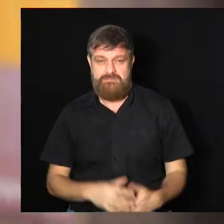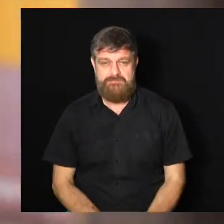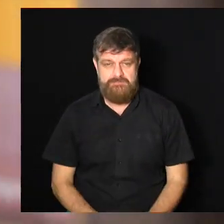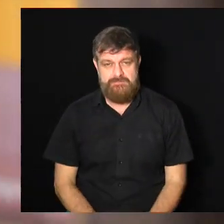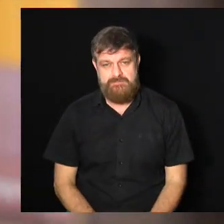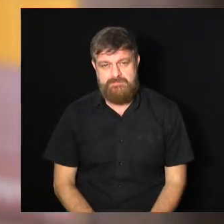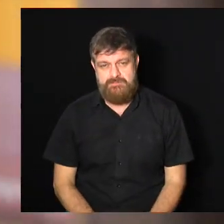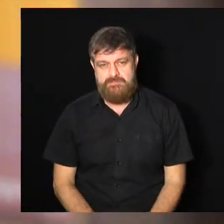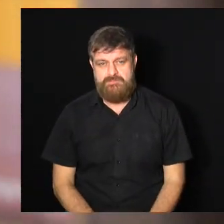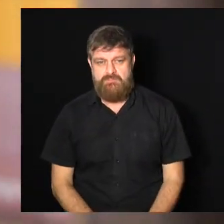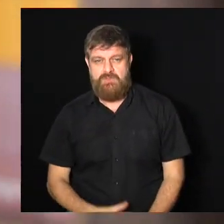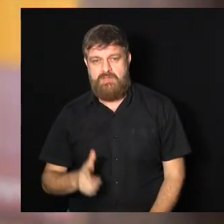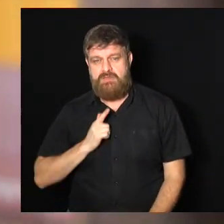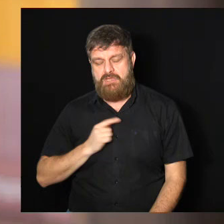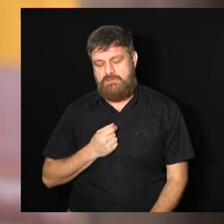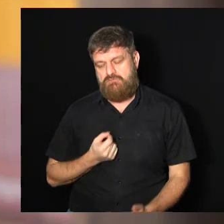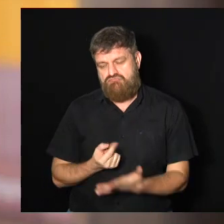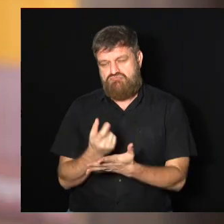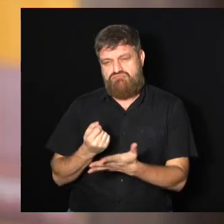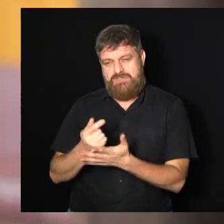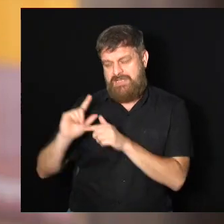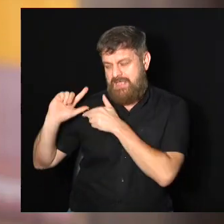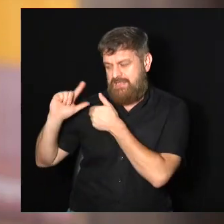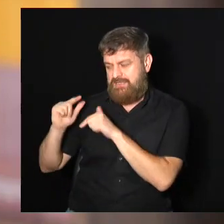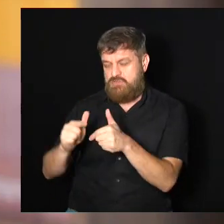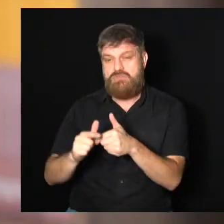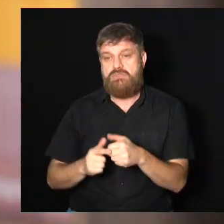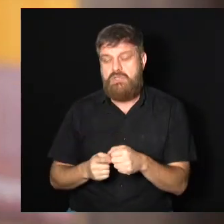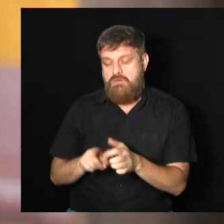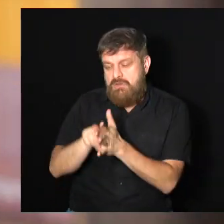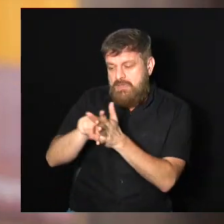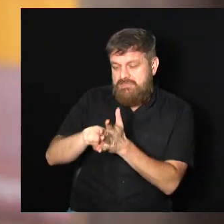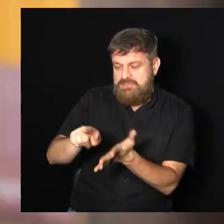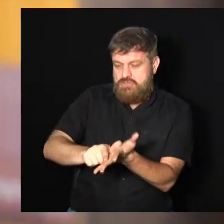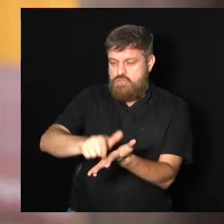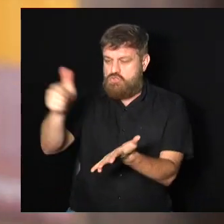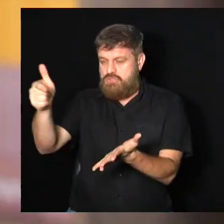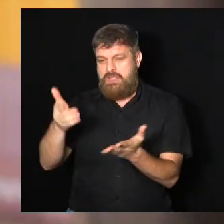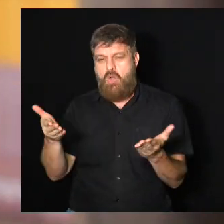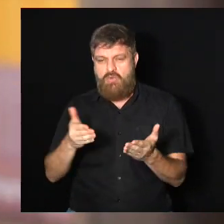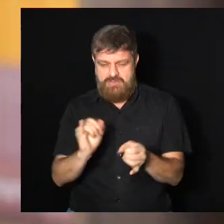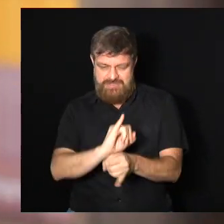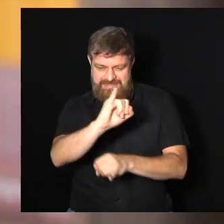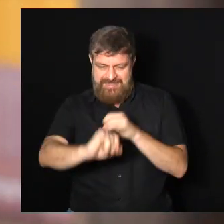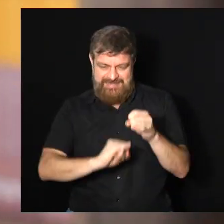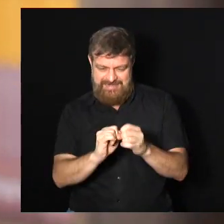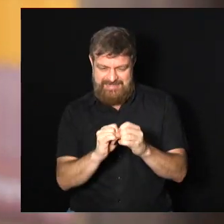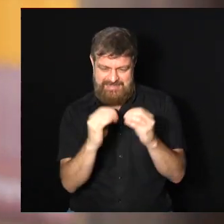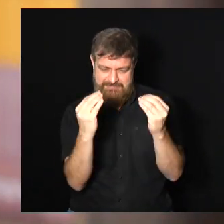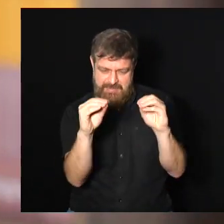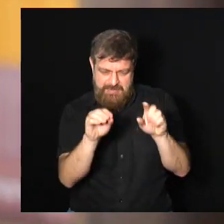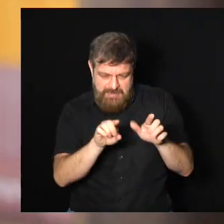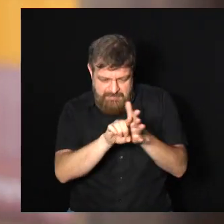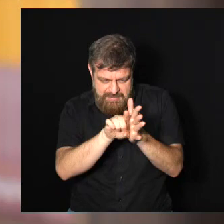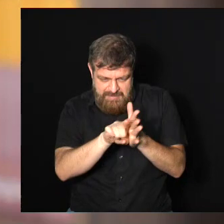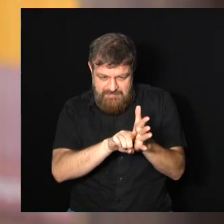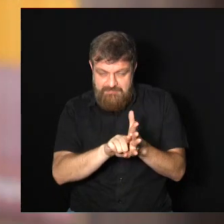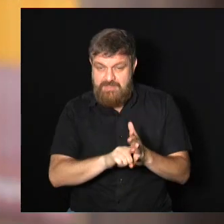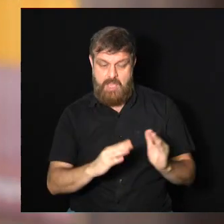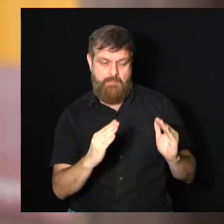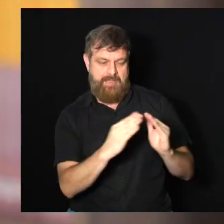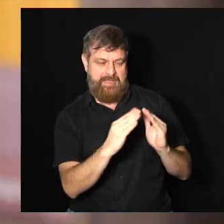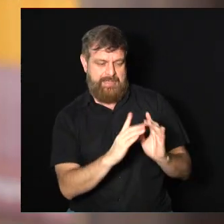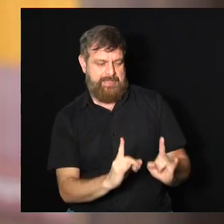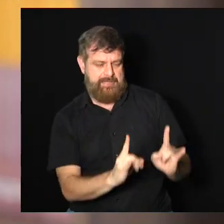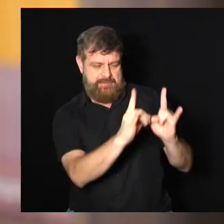O investimento tradicional é aquele que a gente faz geralmente, procura um classificado, hoje usa-se muito a internet, você investe no imóvel. Então